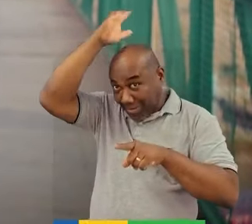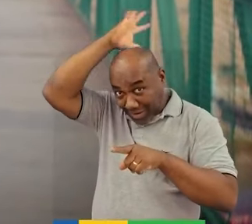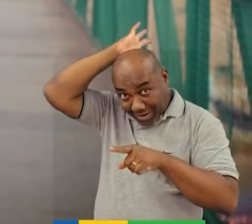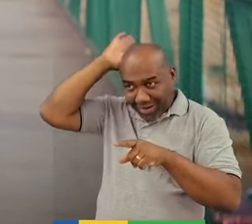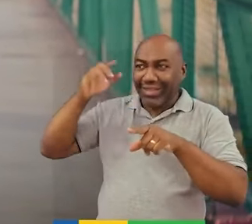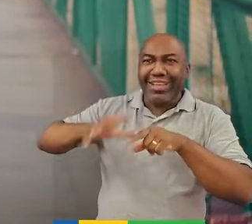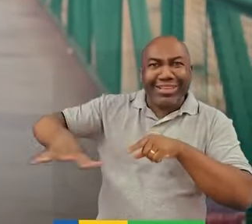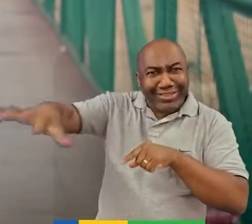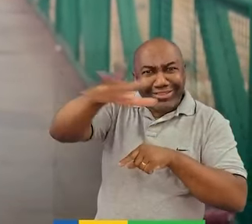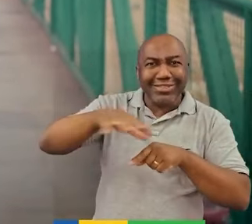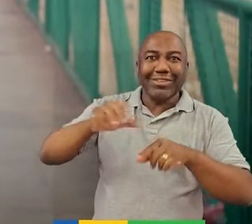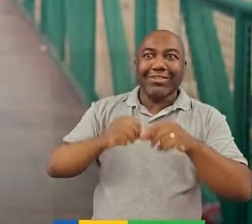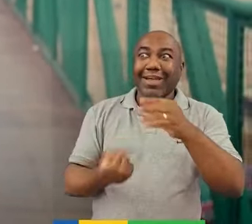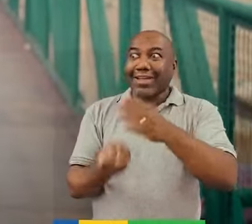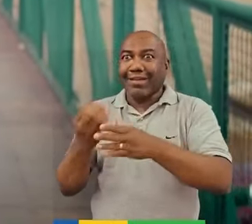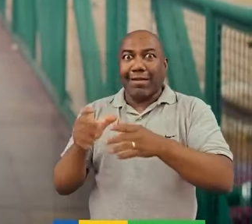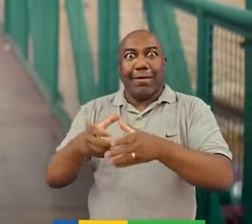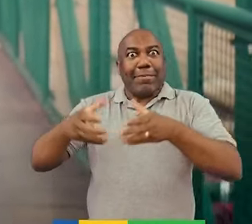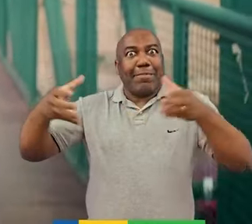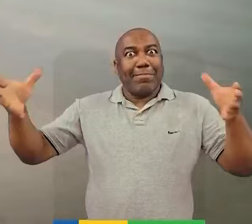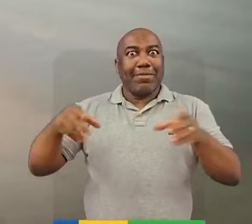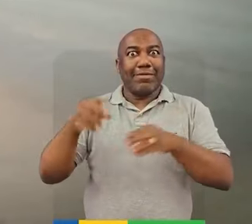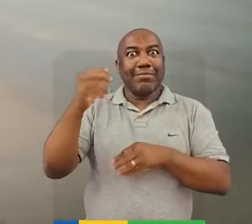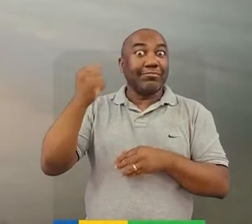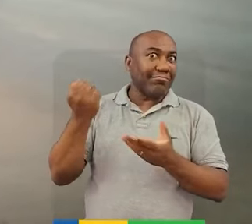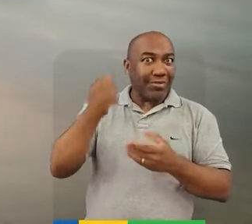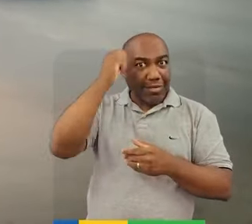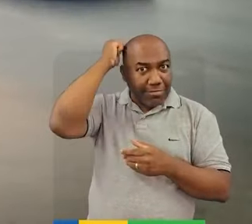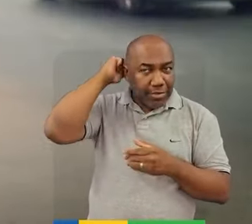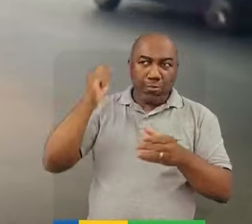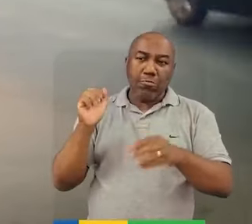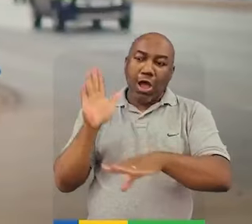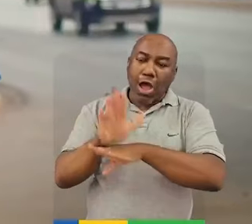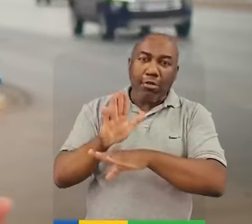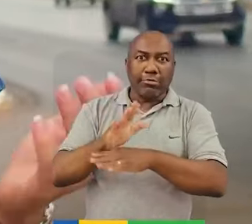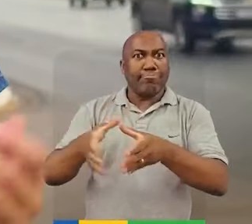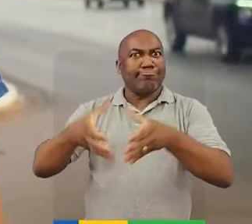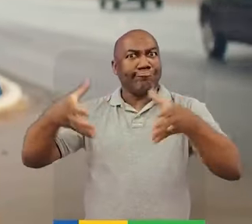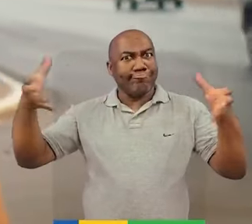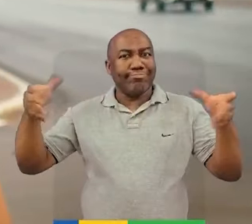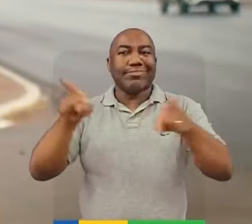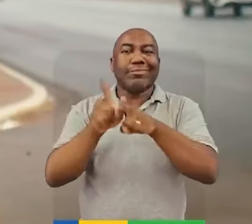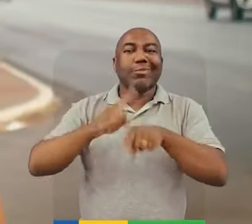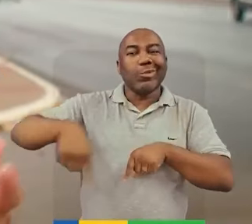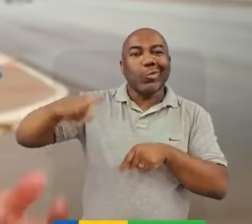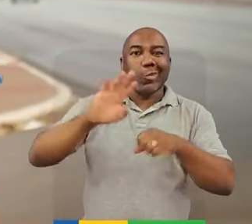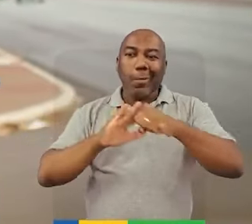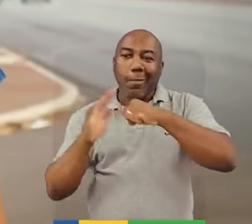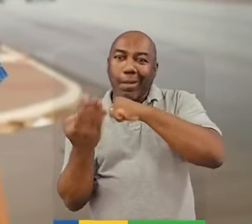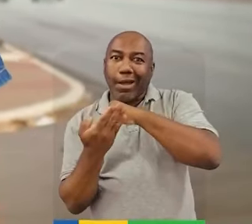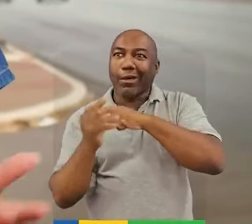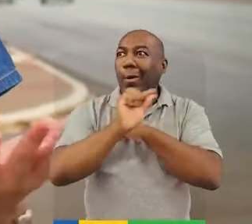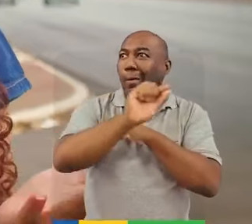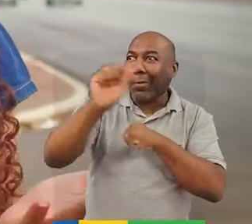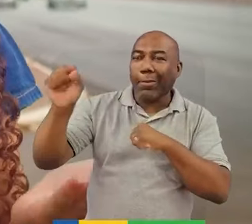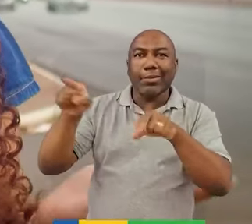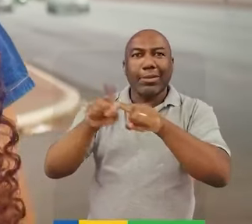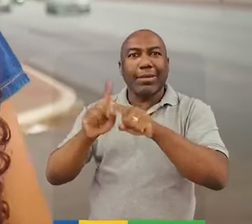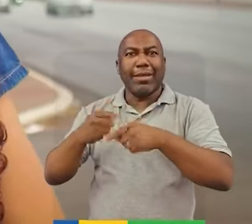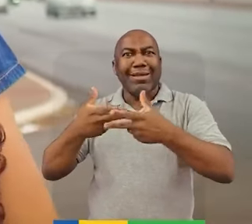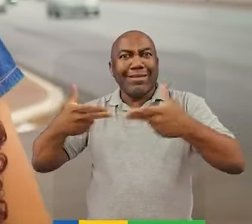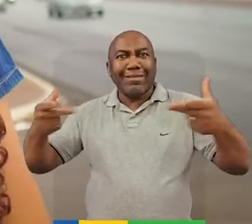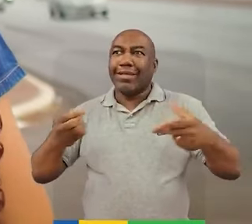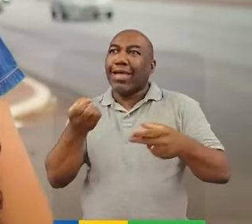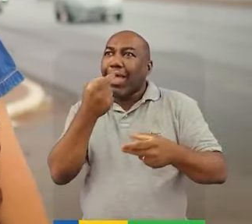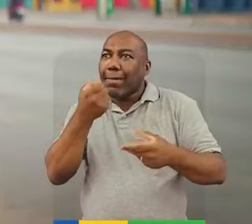Jardim Industriário, a região sul só tem a crescer. A Abílio vem pra somar. Além das farmácias populares nesses bairros, facilitando o